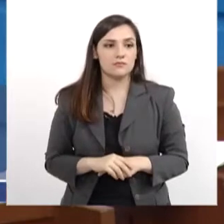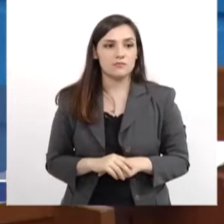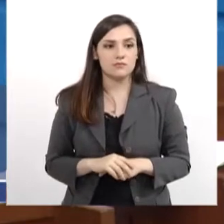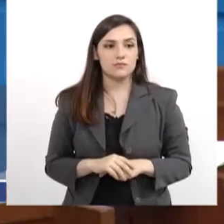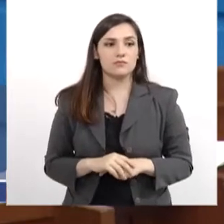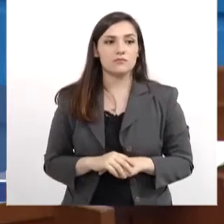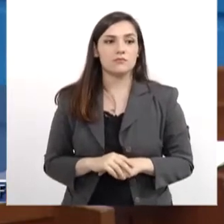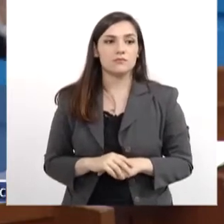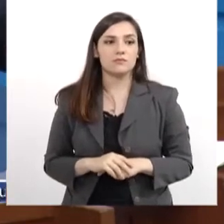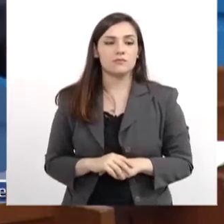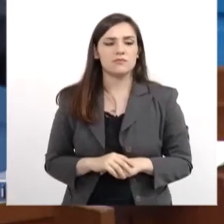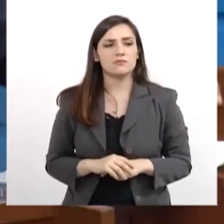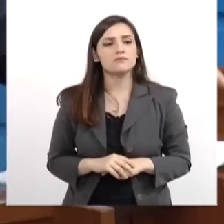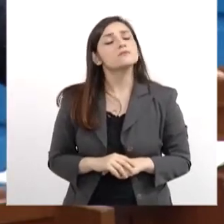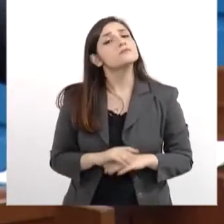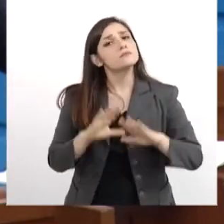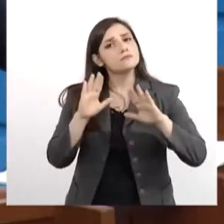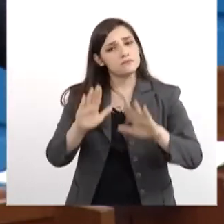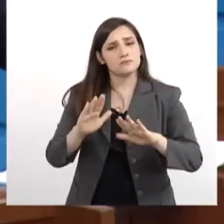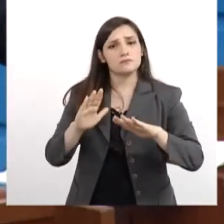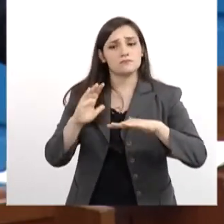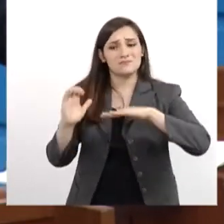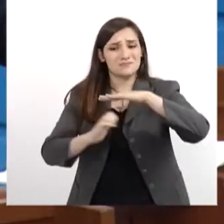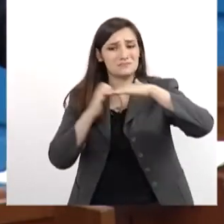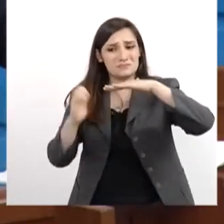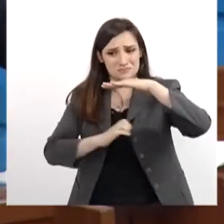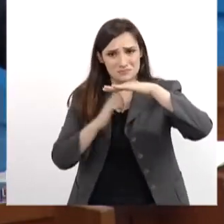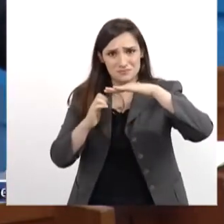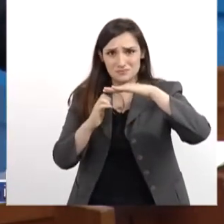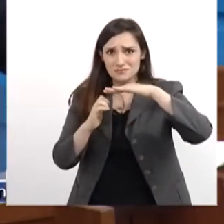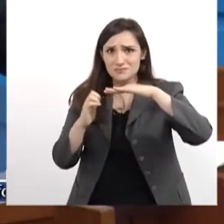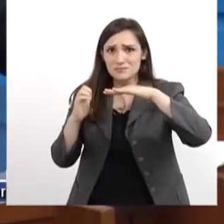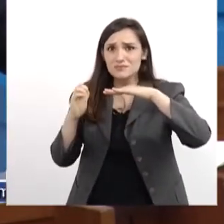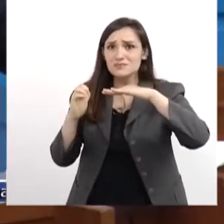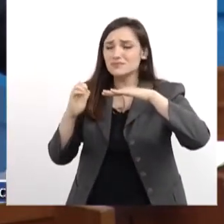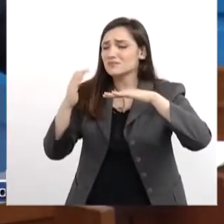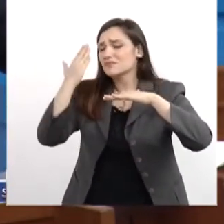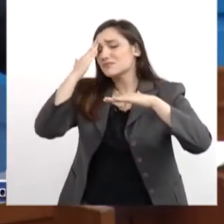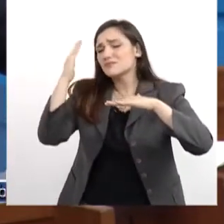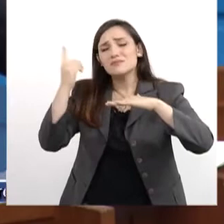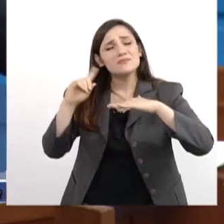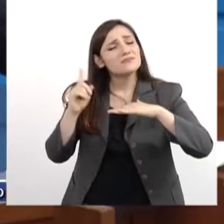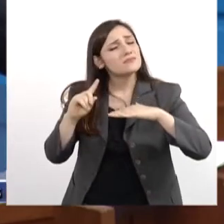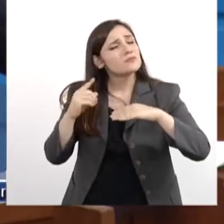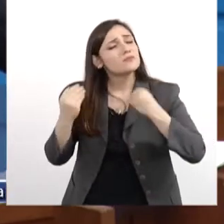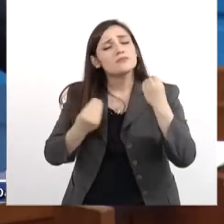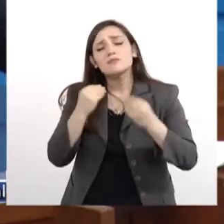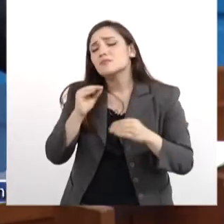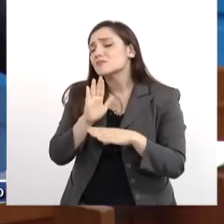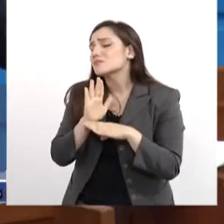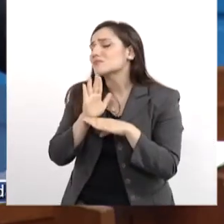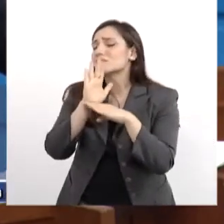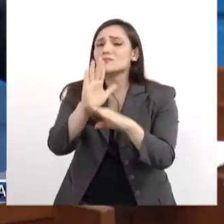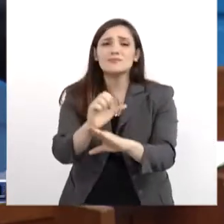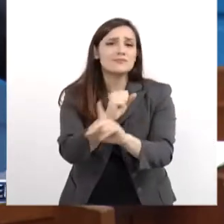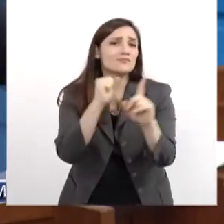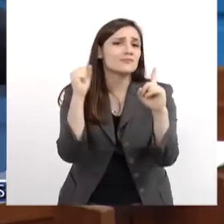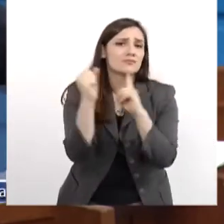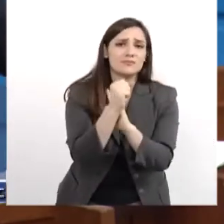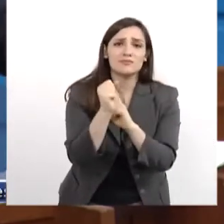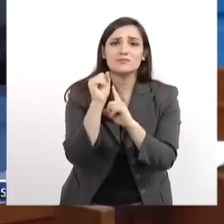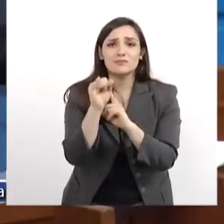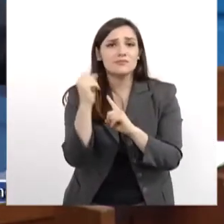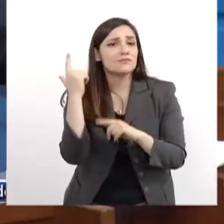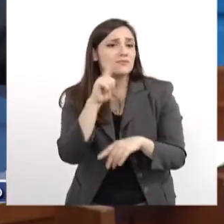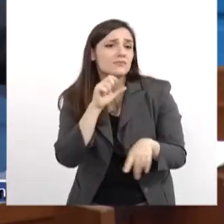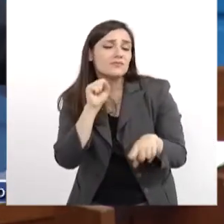fácil fazer com que as empresas entendam o alcance social e a importância, o compromisso que